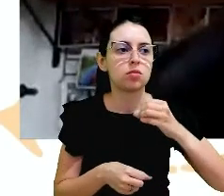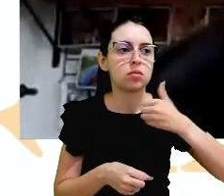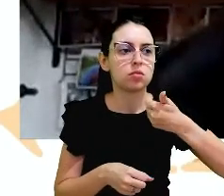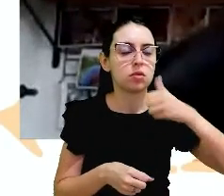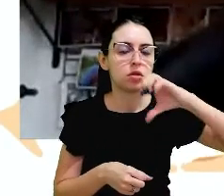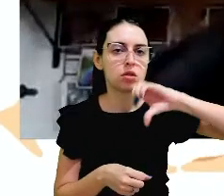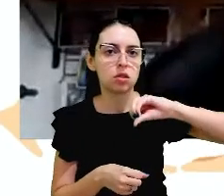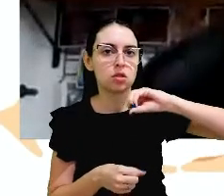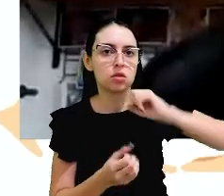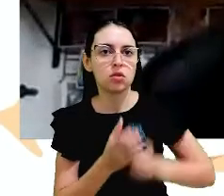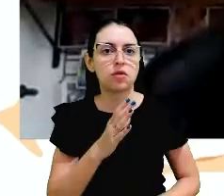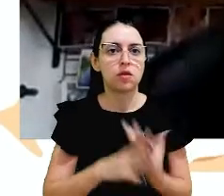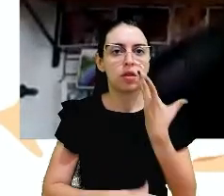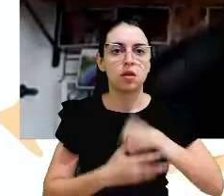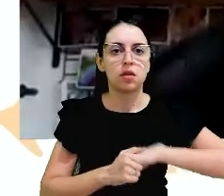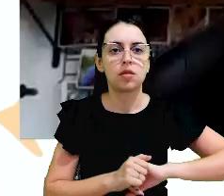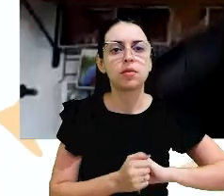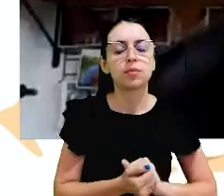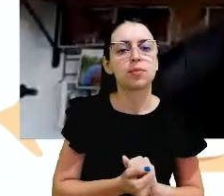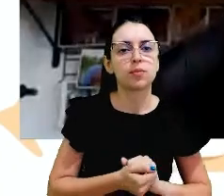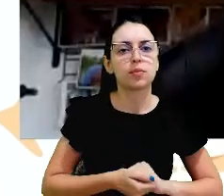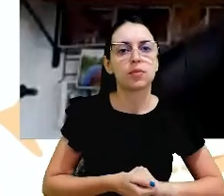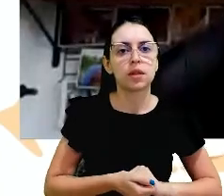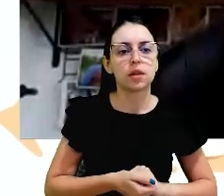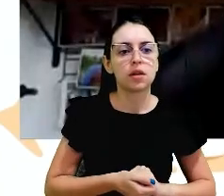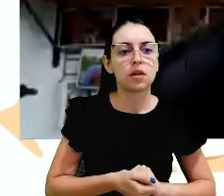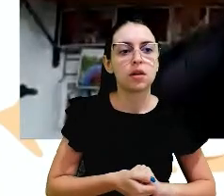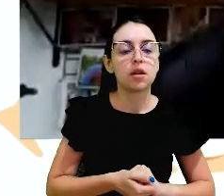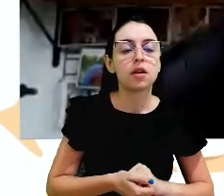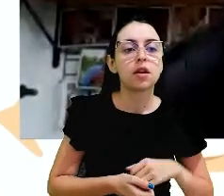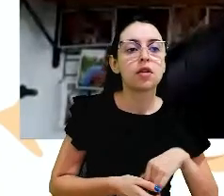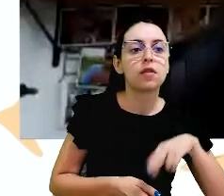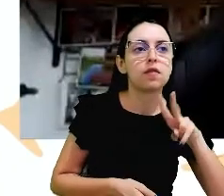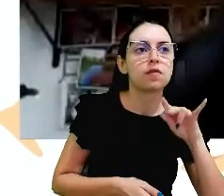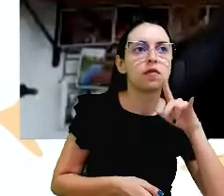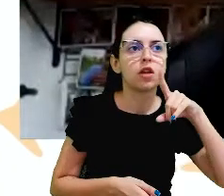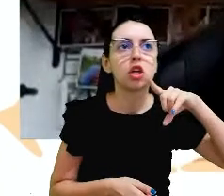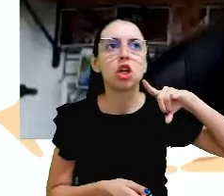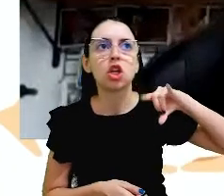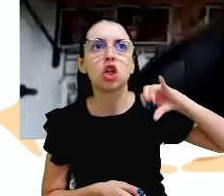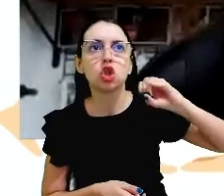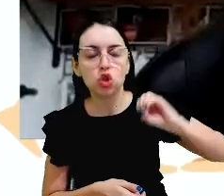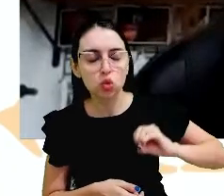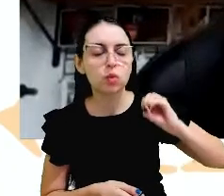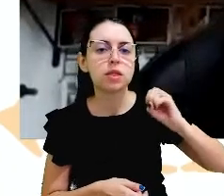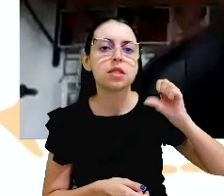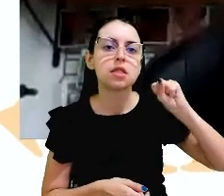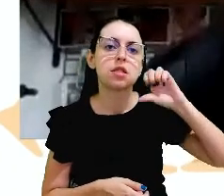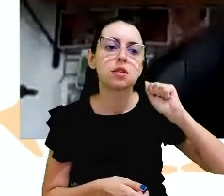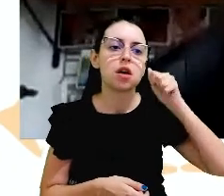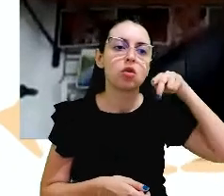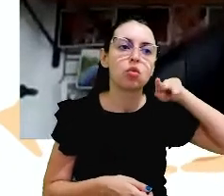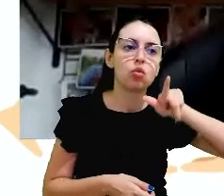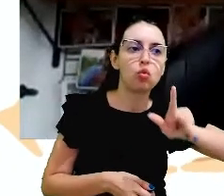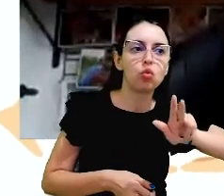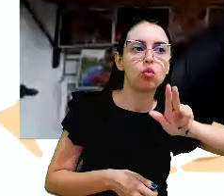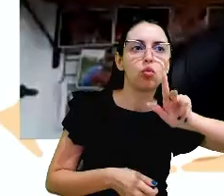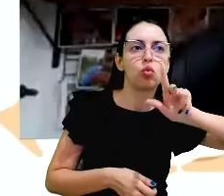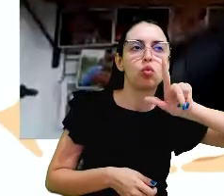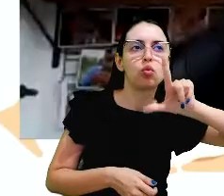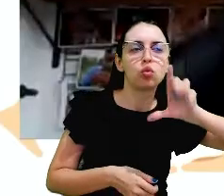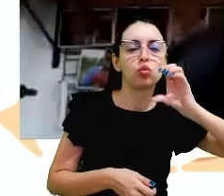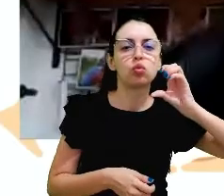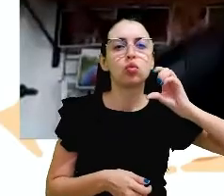produzido por Bebinho Salgado, 45, e lançado pela Vídeo Saúde e CIT Fiocruz.